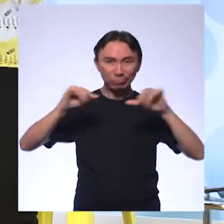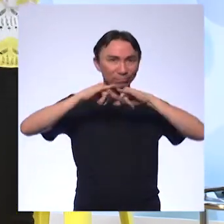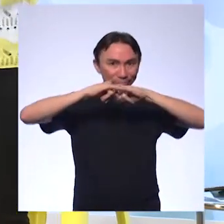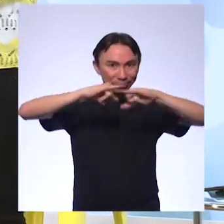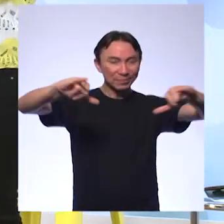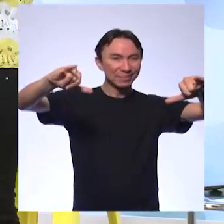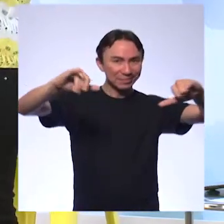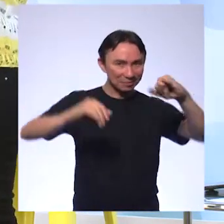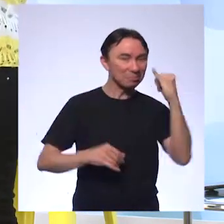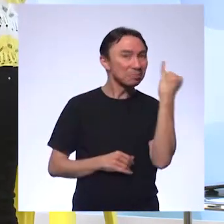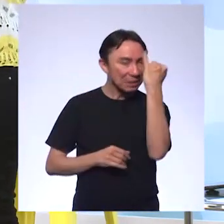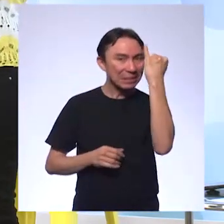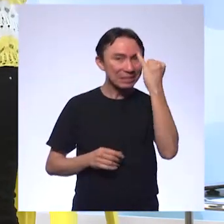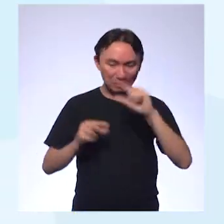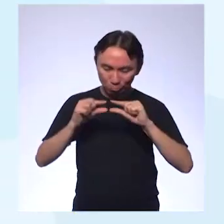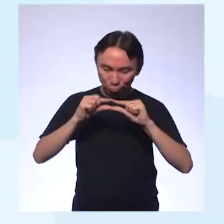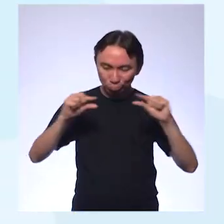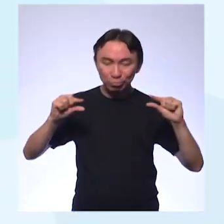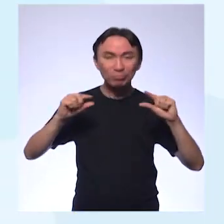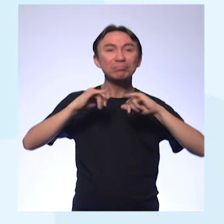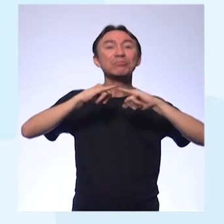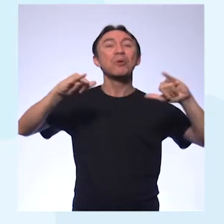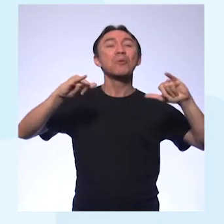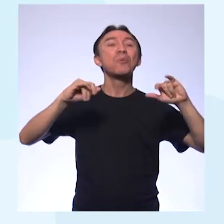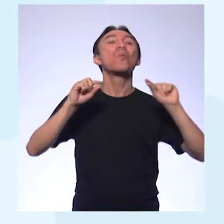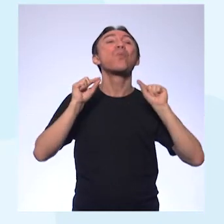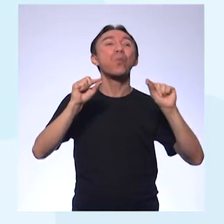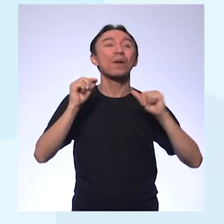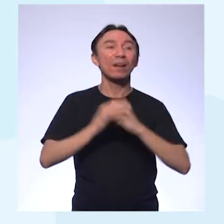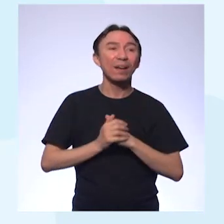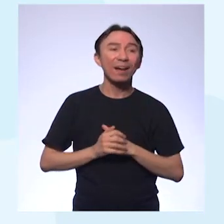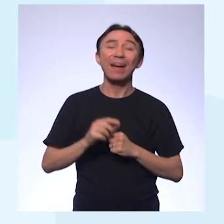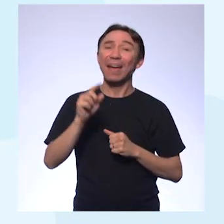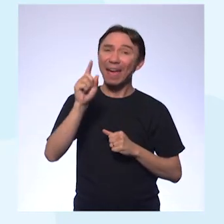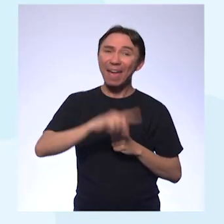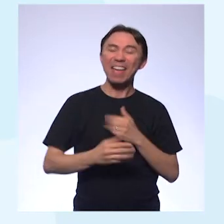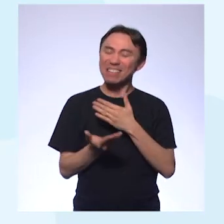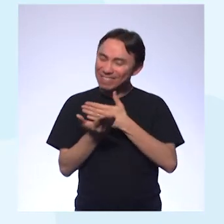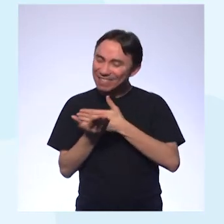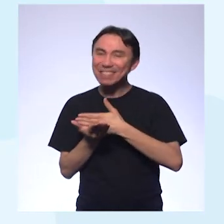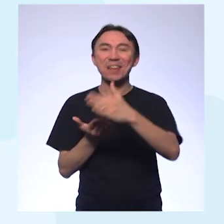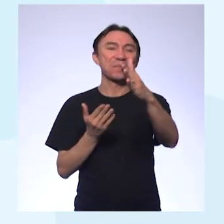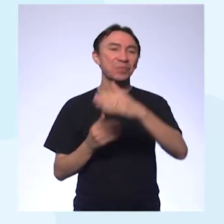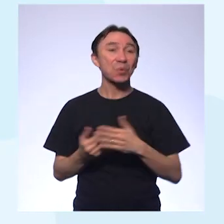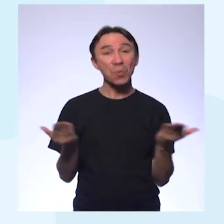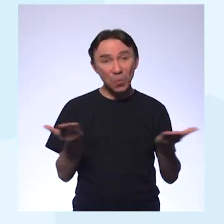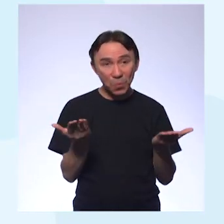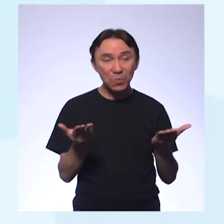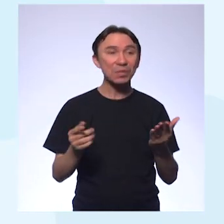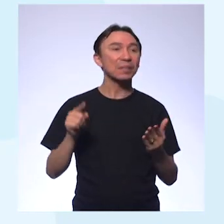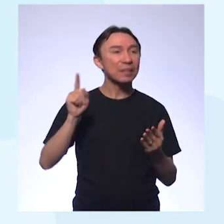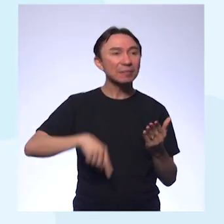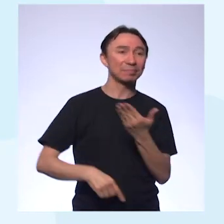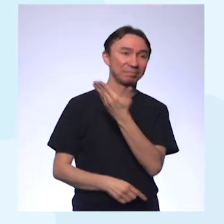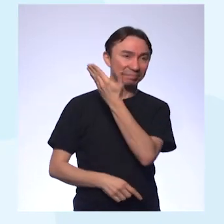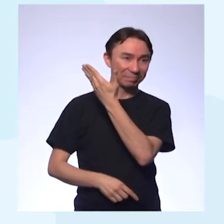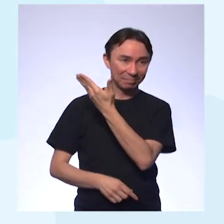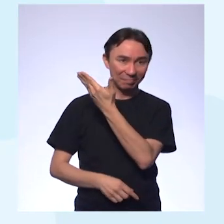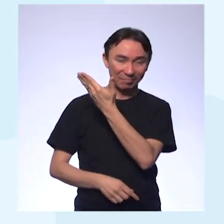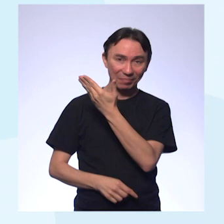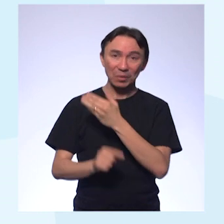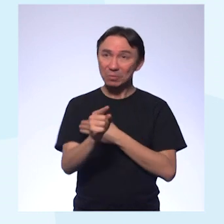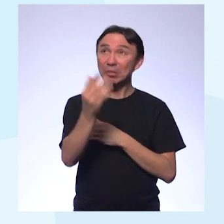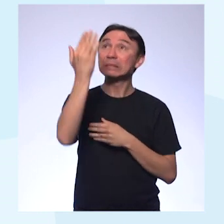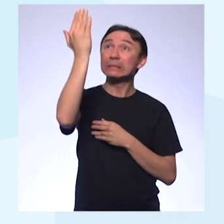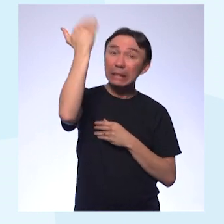mensagem importante, que a gente chama de mensagem inicial. E a de hoje é: conhecer a si